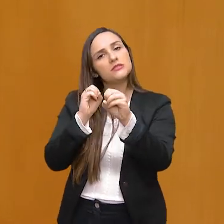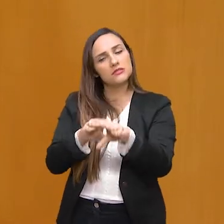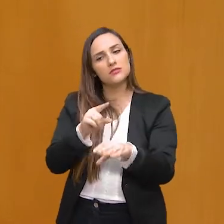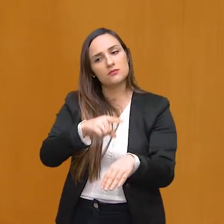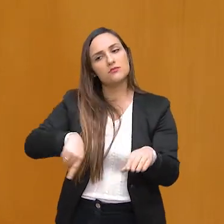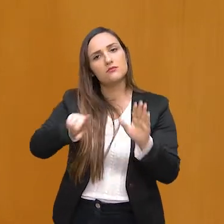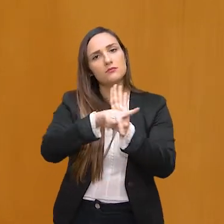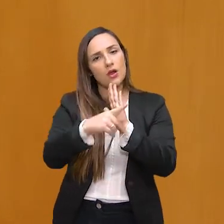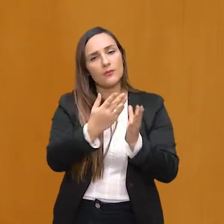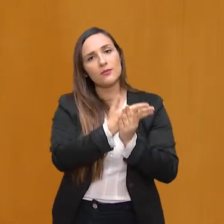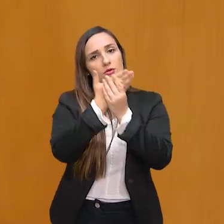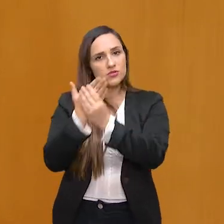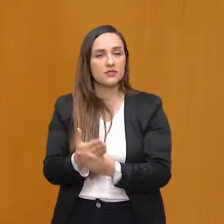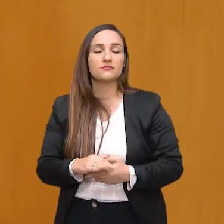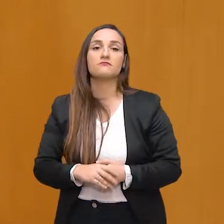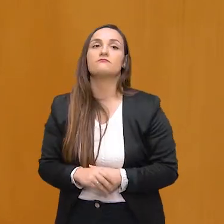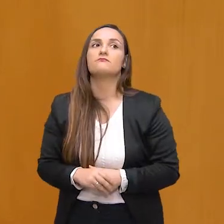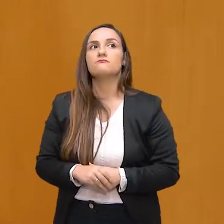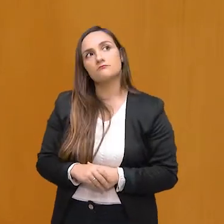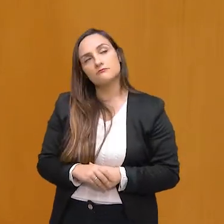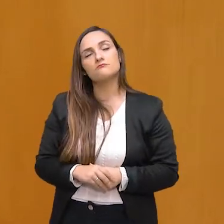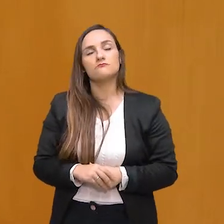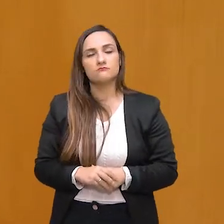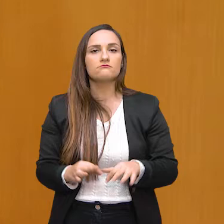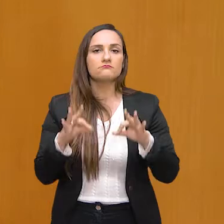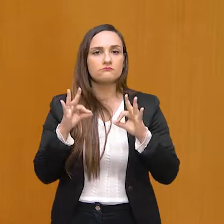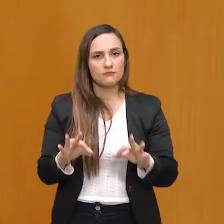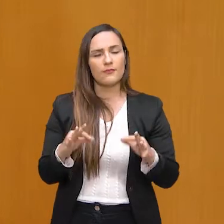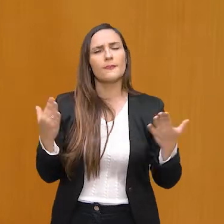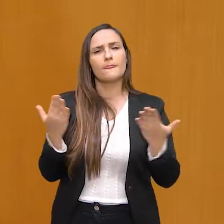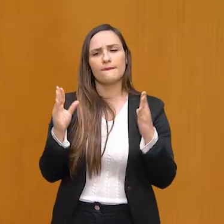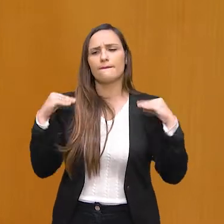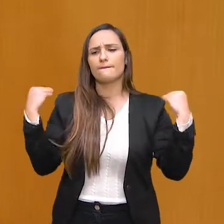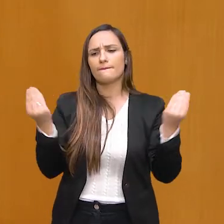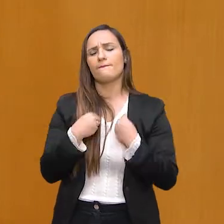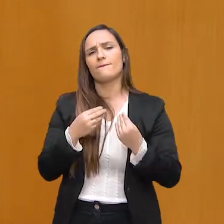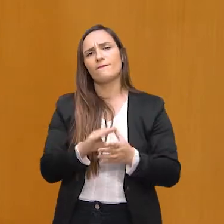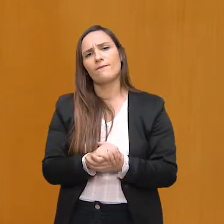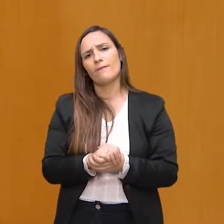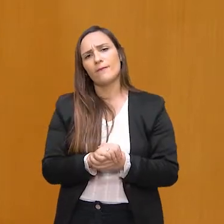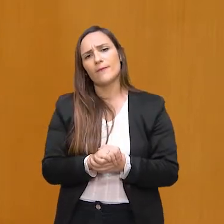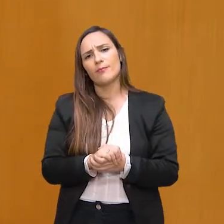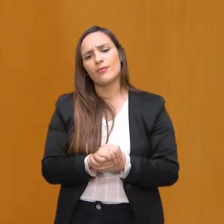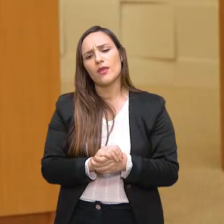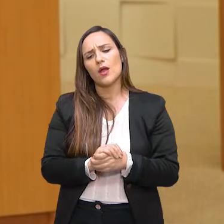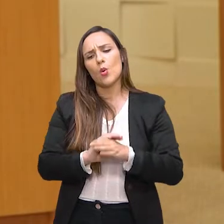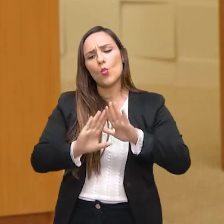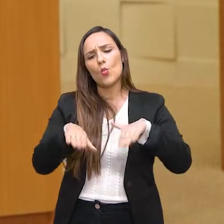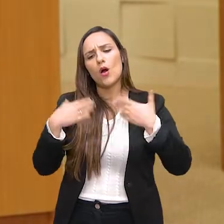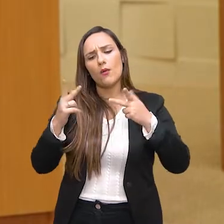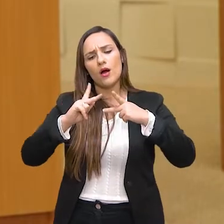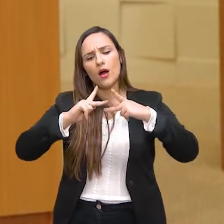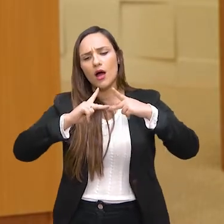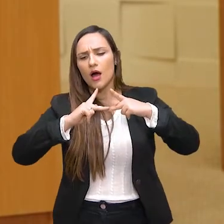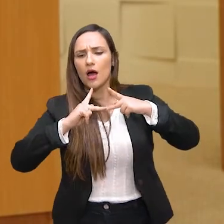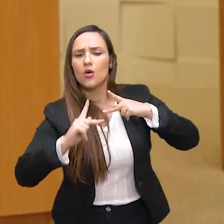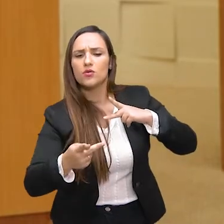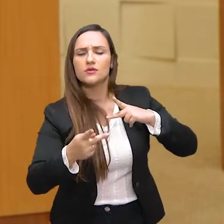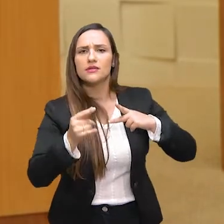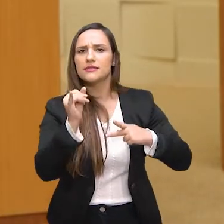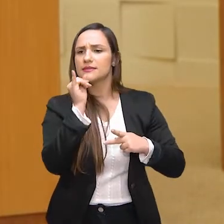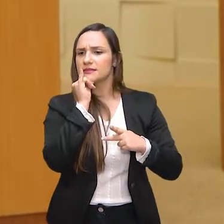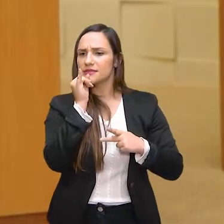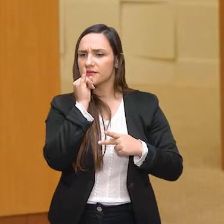atingida. Então eu diria que são esses principais princípios aí em relação ao processo civil. Dentro desse